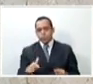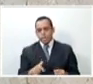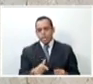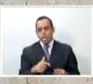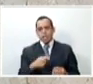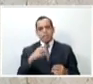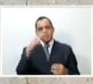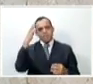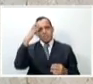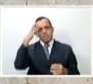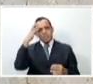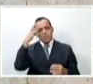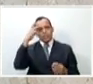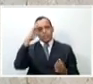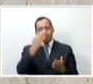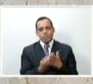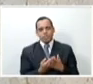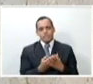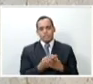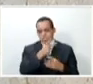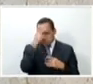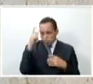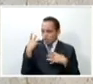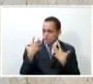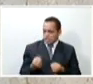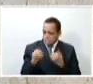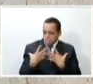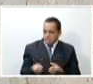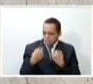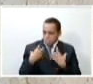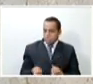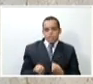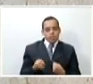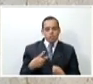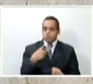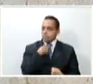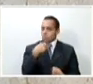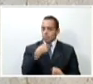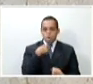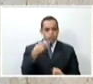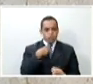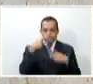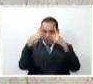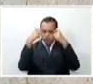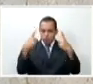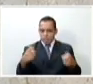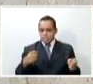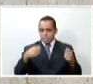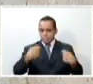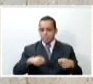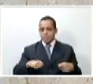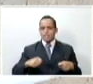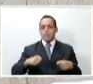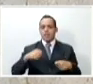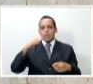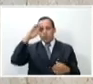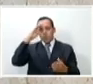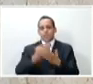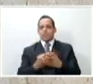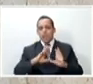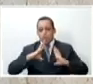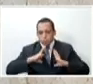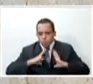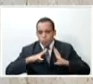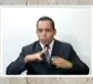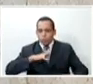o povo que se conforma diante do abuso e da violência. Tenhamos esperança, mas com coragem. Então,